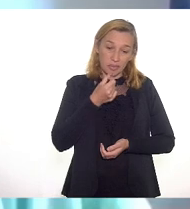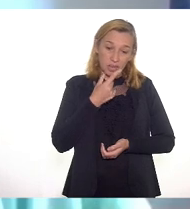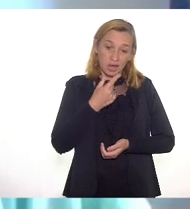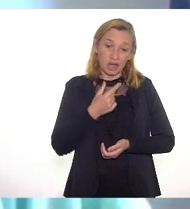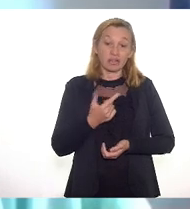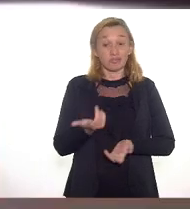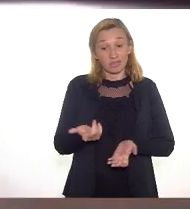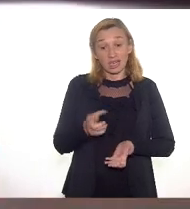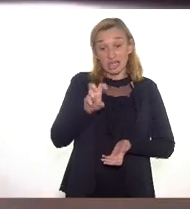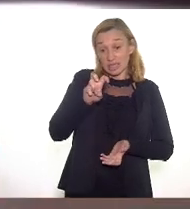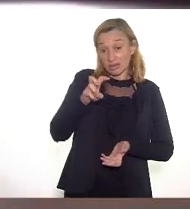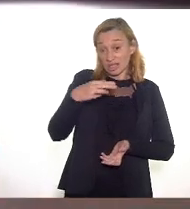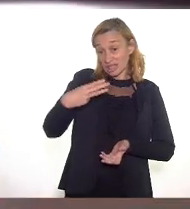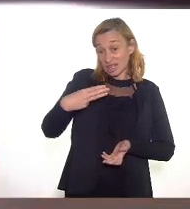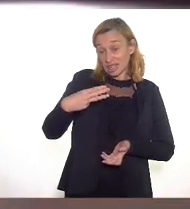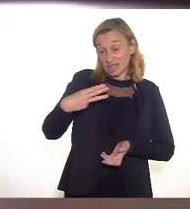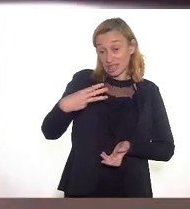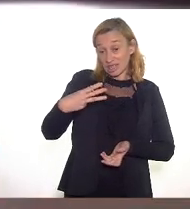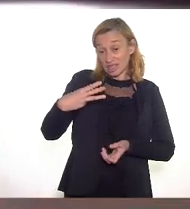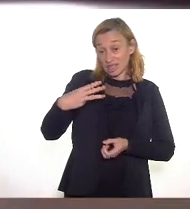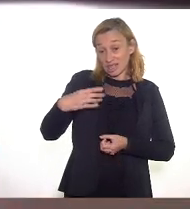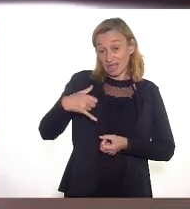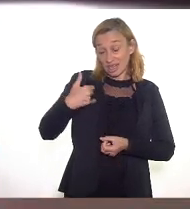53 anos, mas estou com a consciência